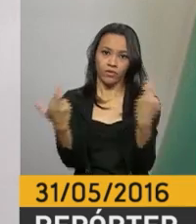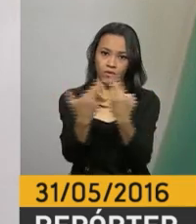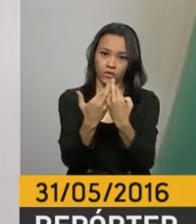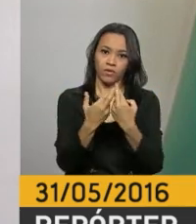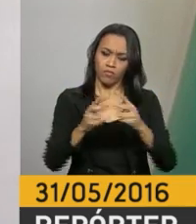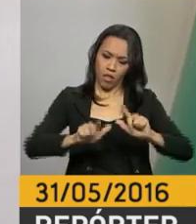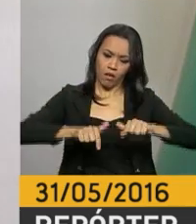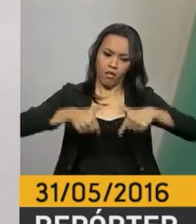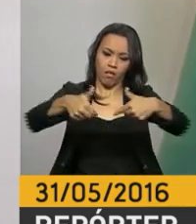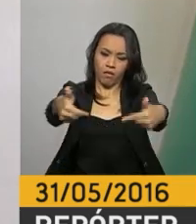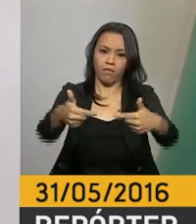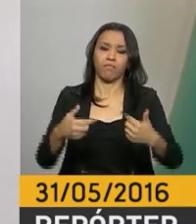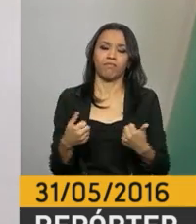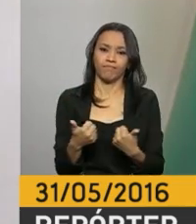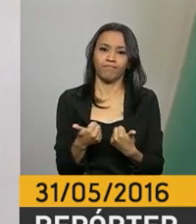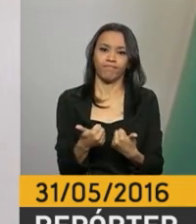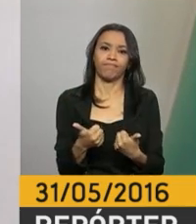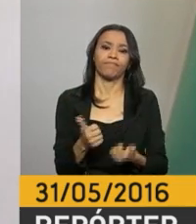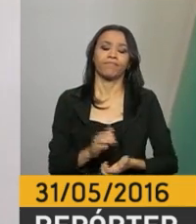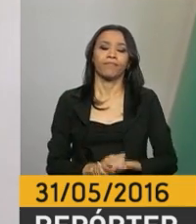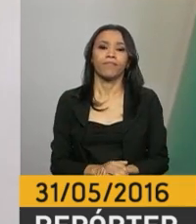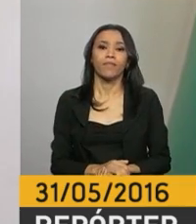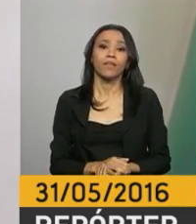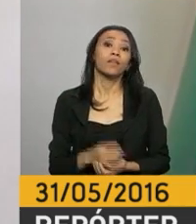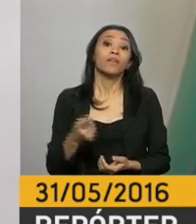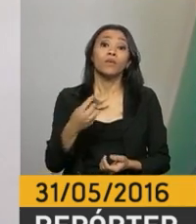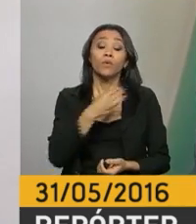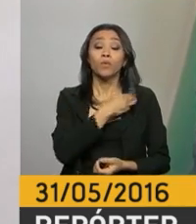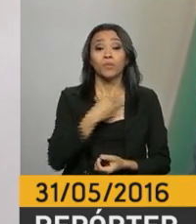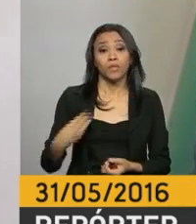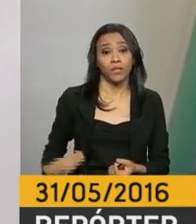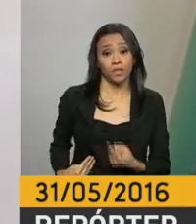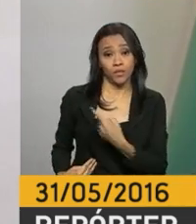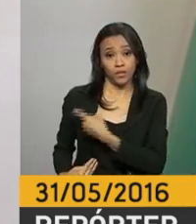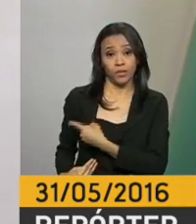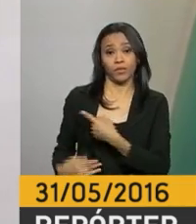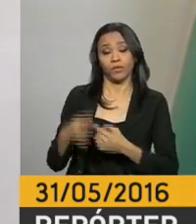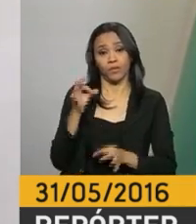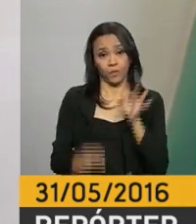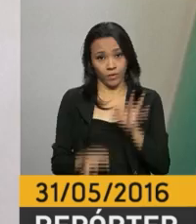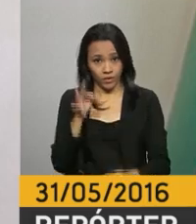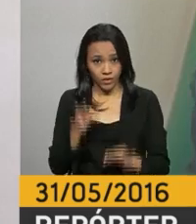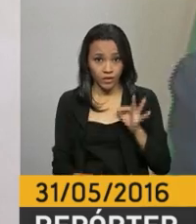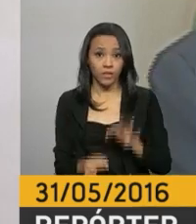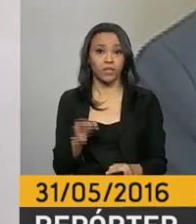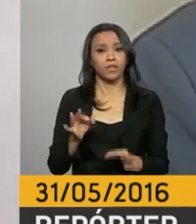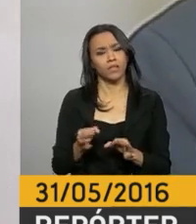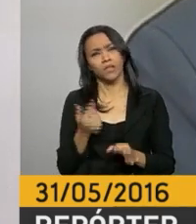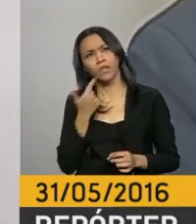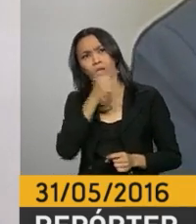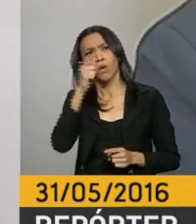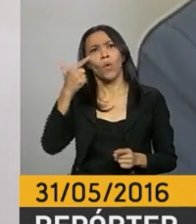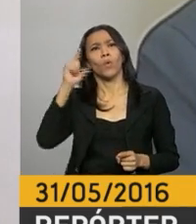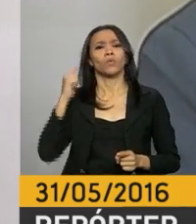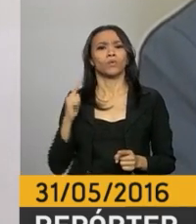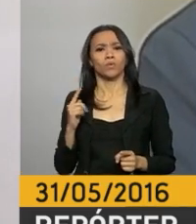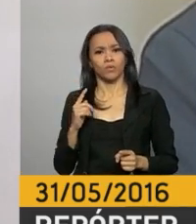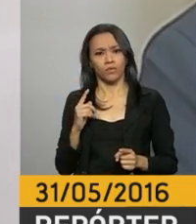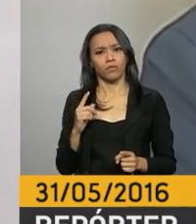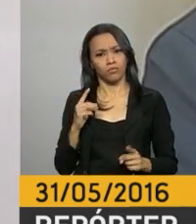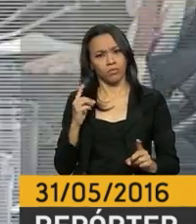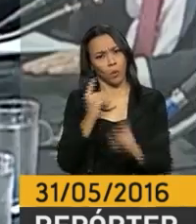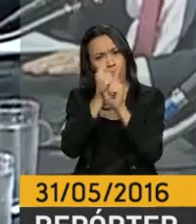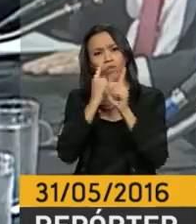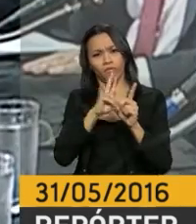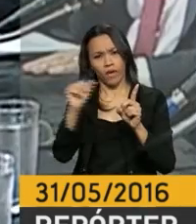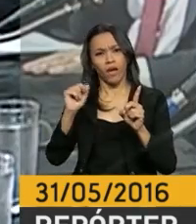de trabalho, mas certa e seguramente o ministro da Justiça, em outras tantas oportunidades, fará reuniões,